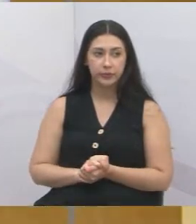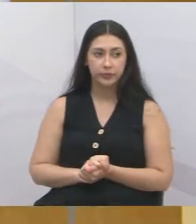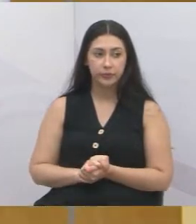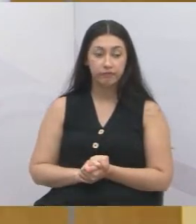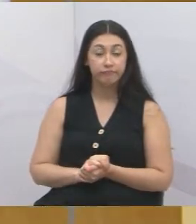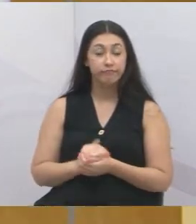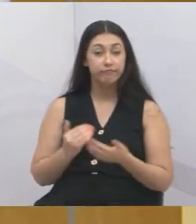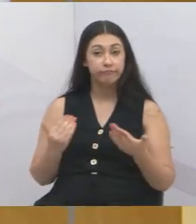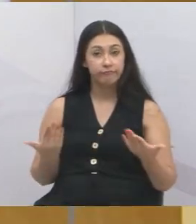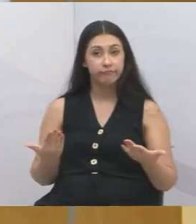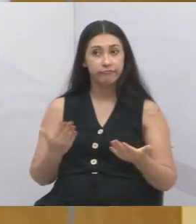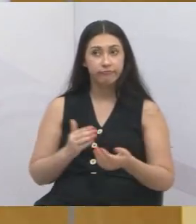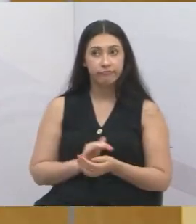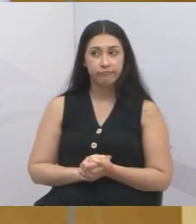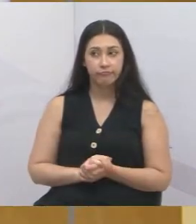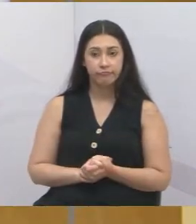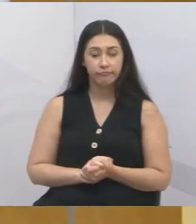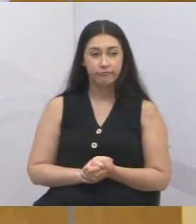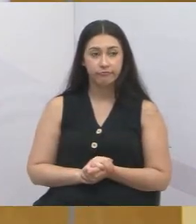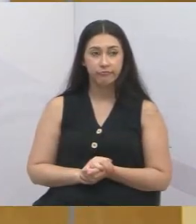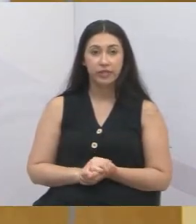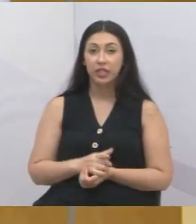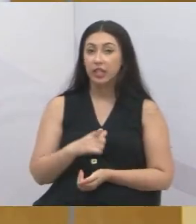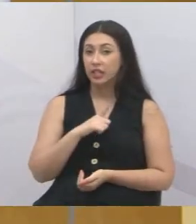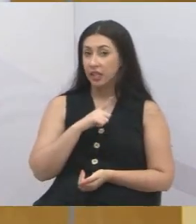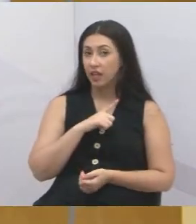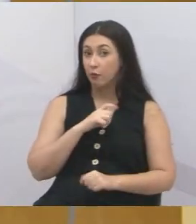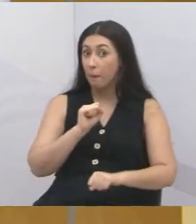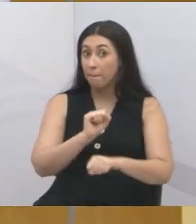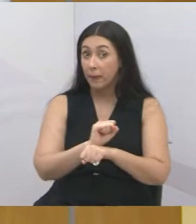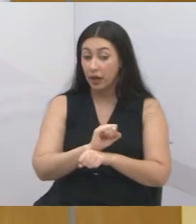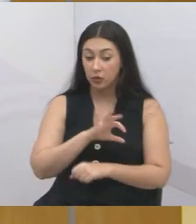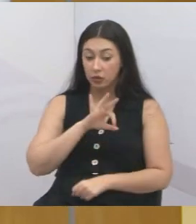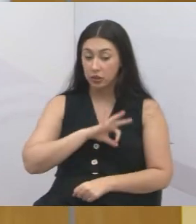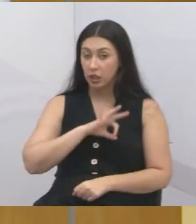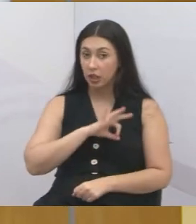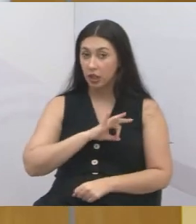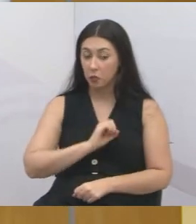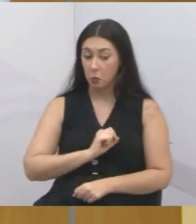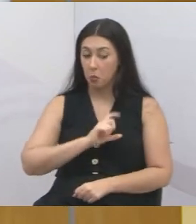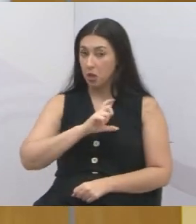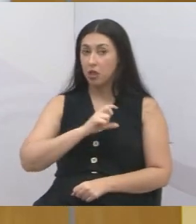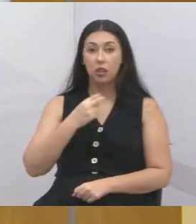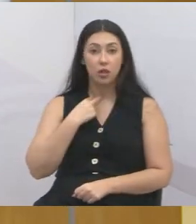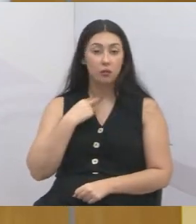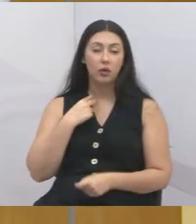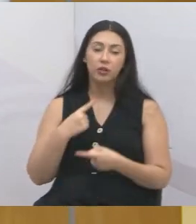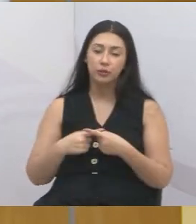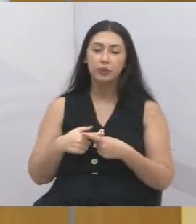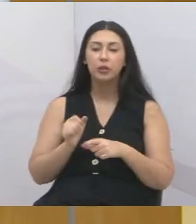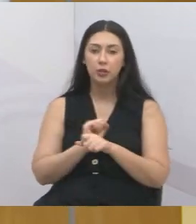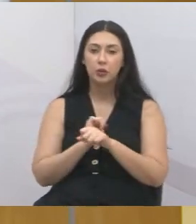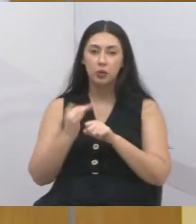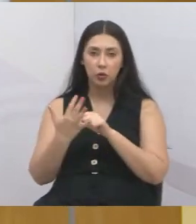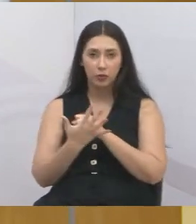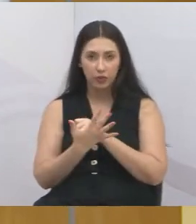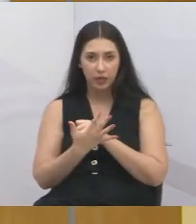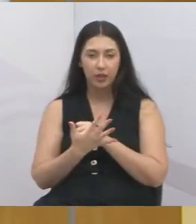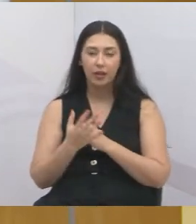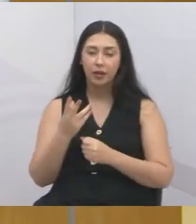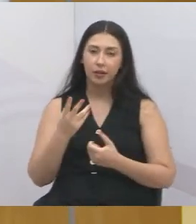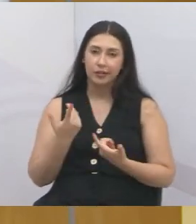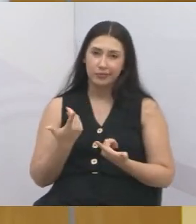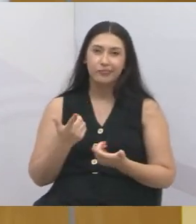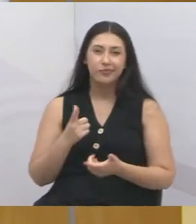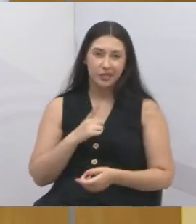Ou seja, houve o congelamento necessário na fase de pandemia, com dificuldades